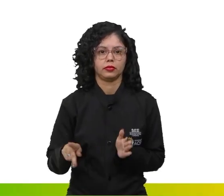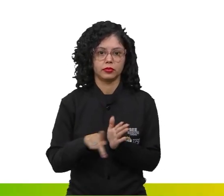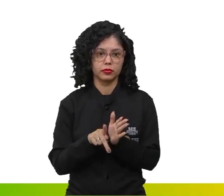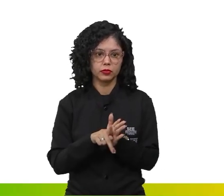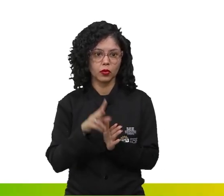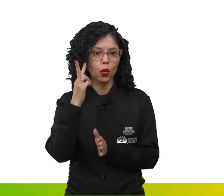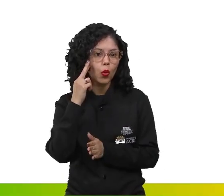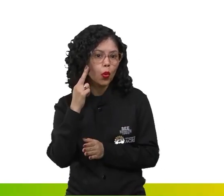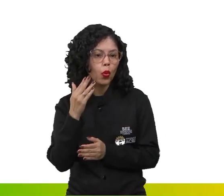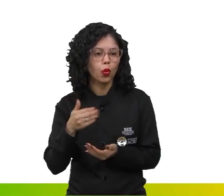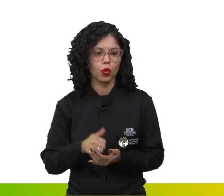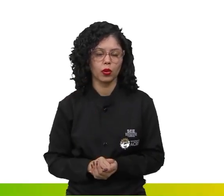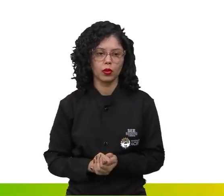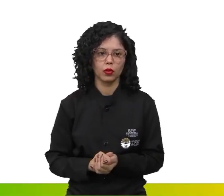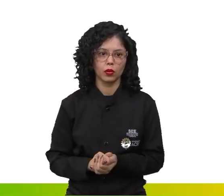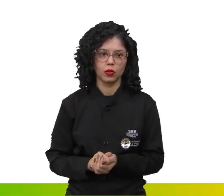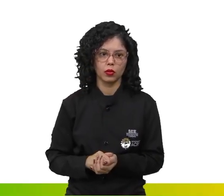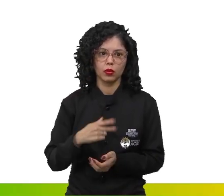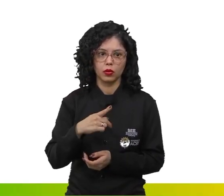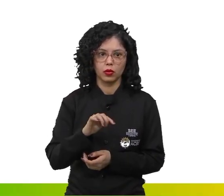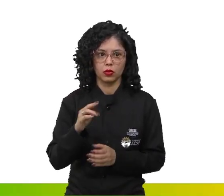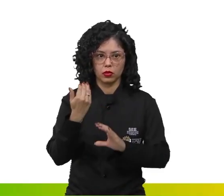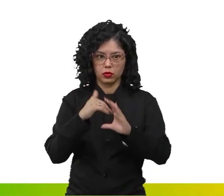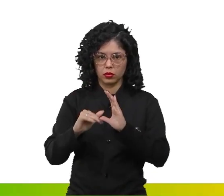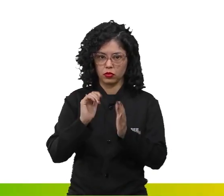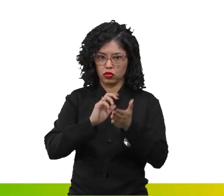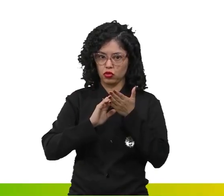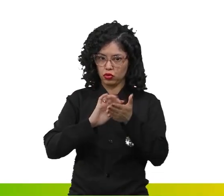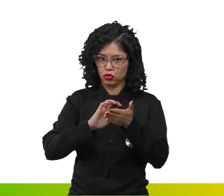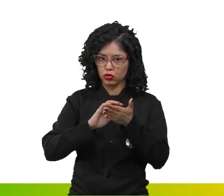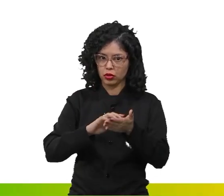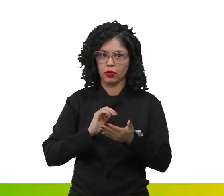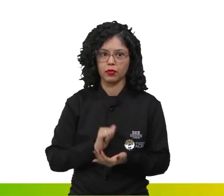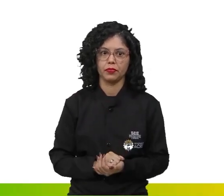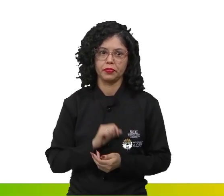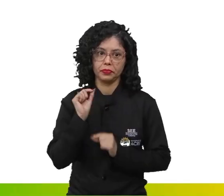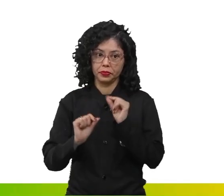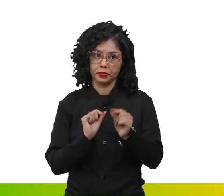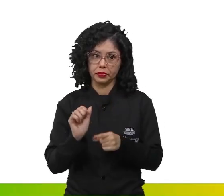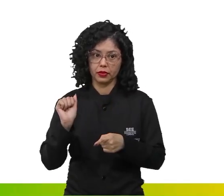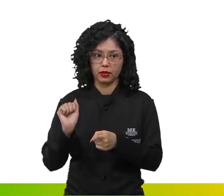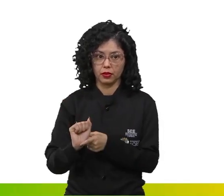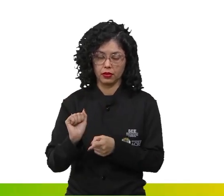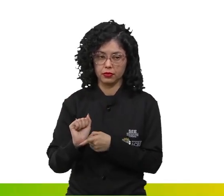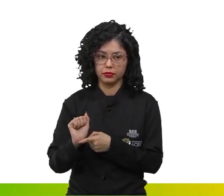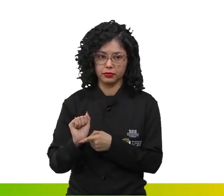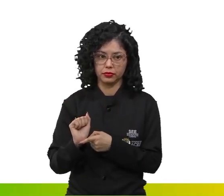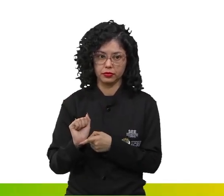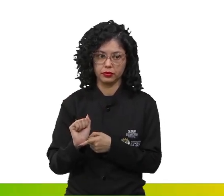estratégias de engajamento mais comuns da publicidade digital